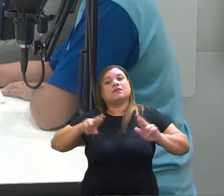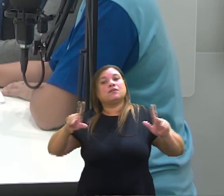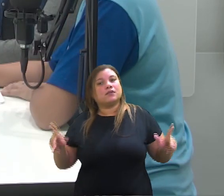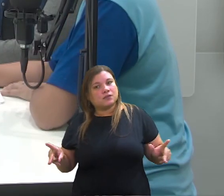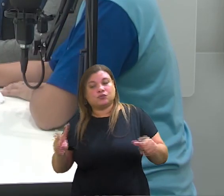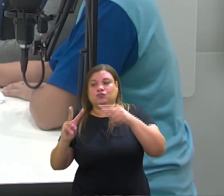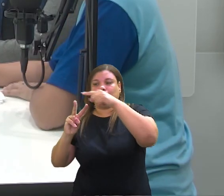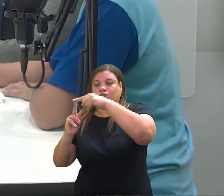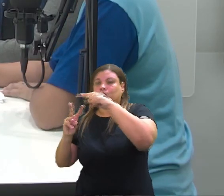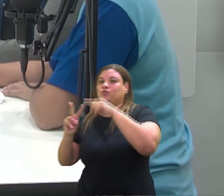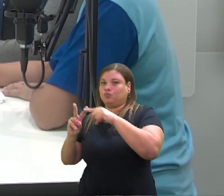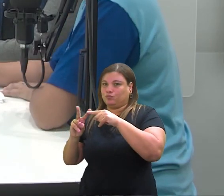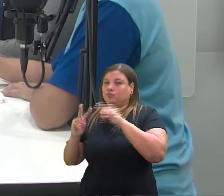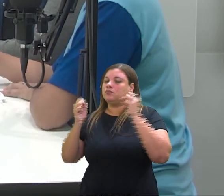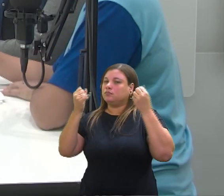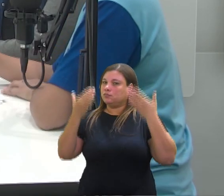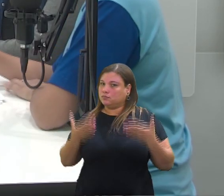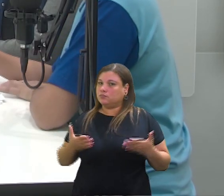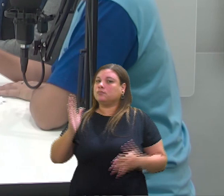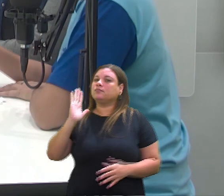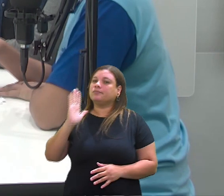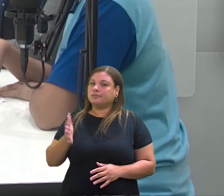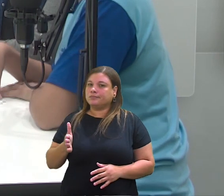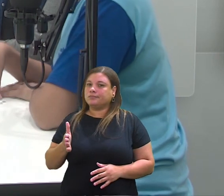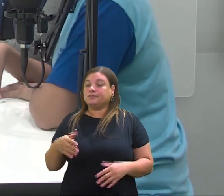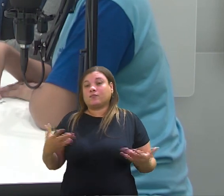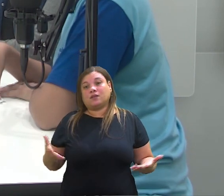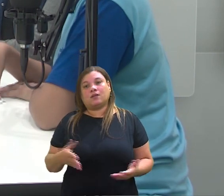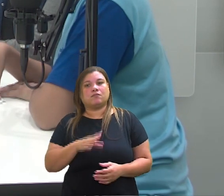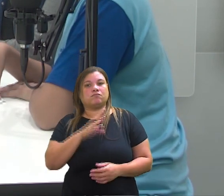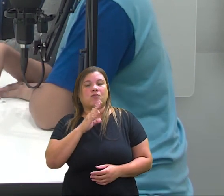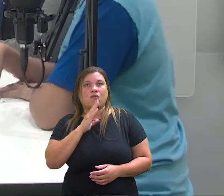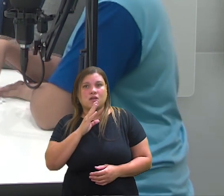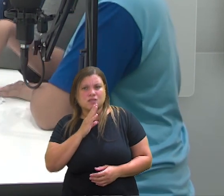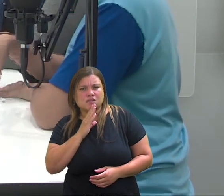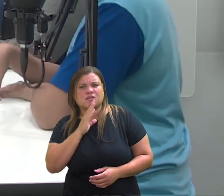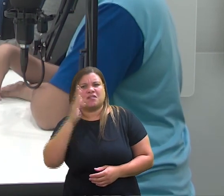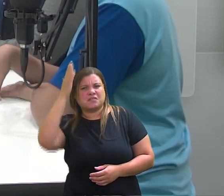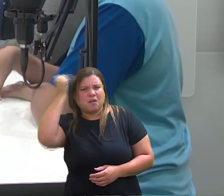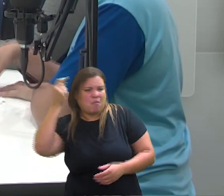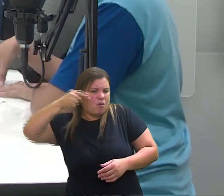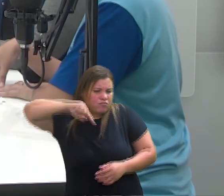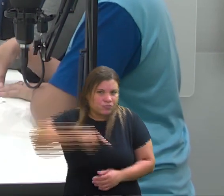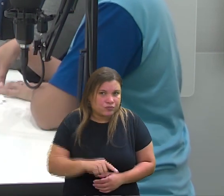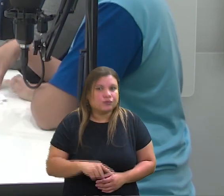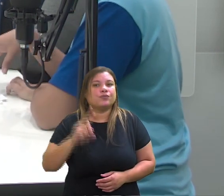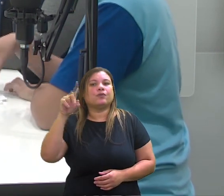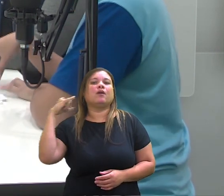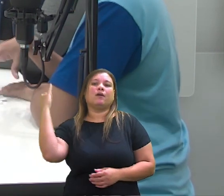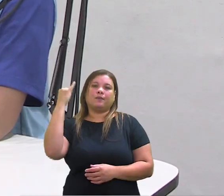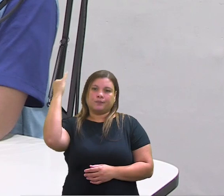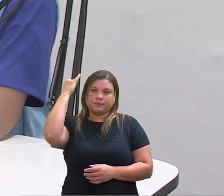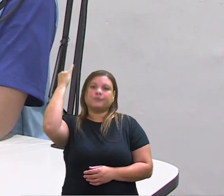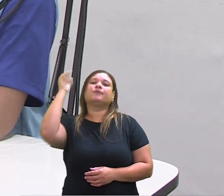Sim. Interessante. Conhecimento é tudo. Fundamental. Não é verdade? Desacato e desrespeito são